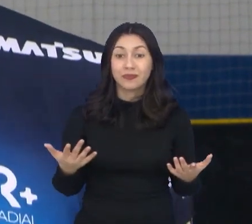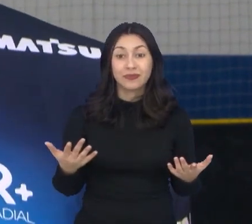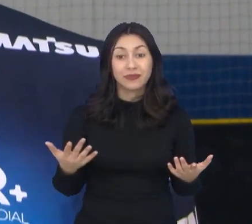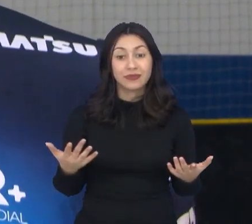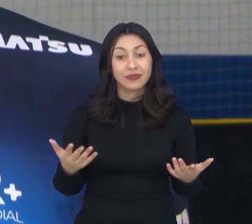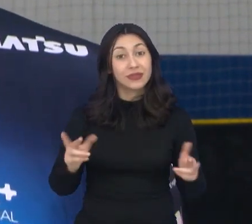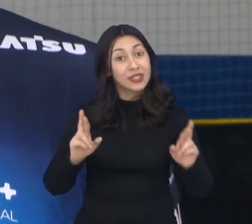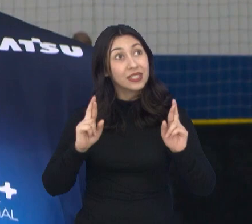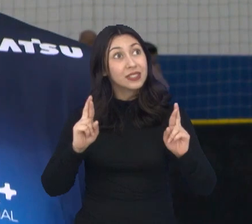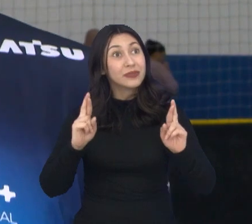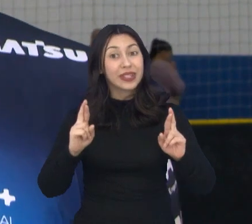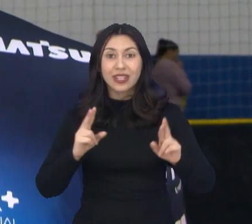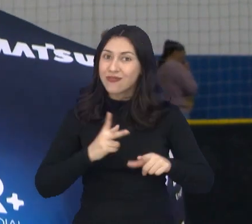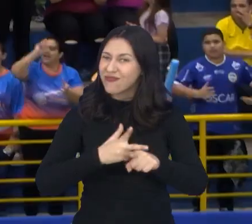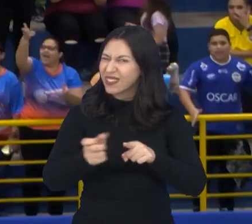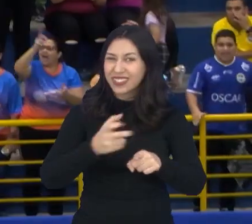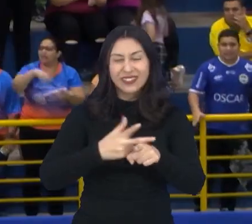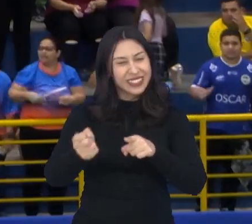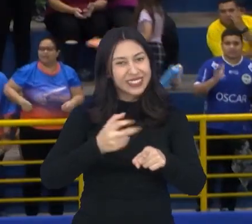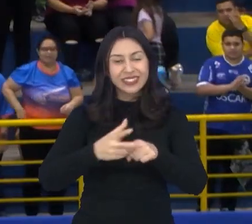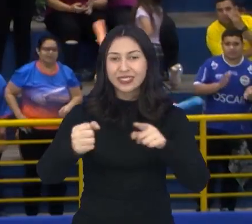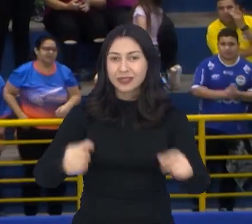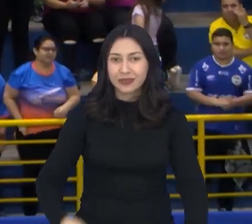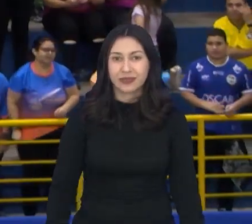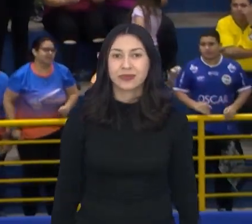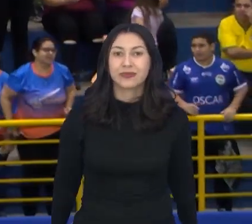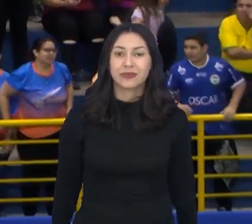o que a gente espera é só vitória pela frente.